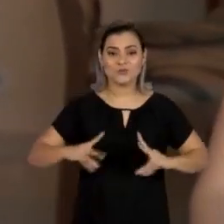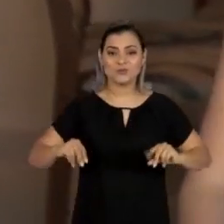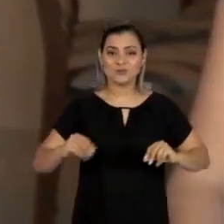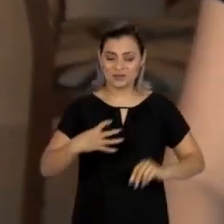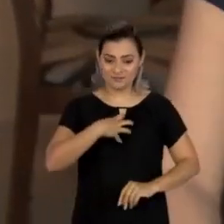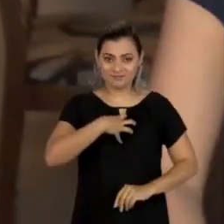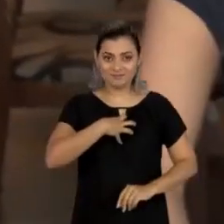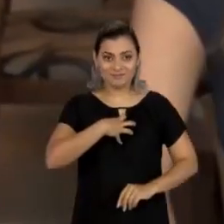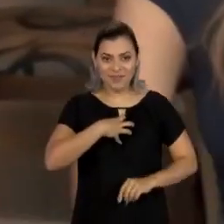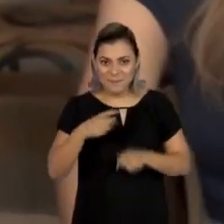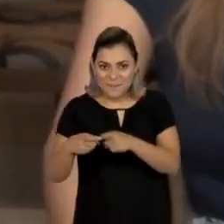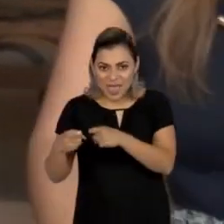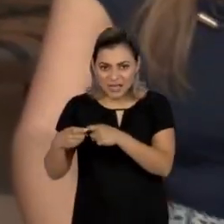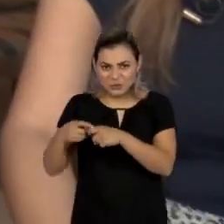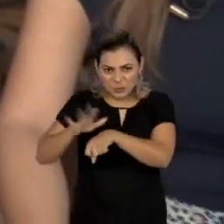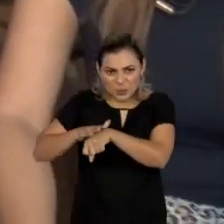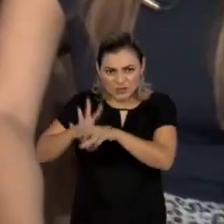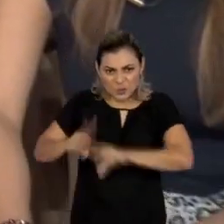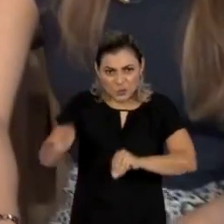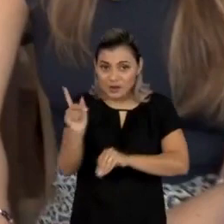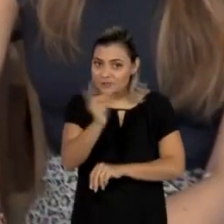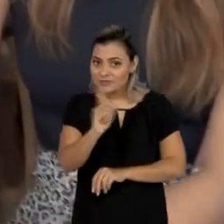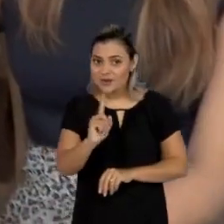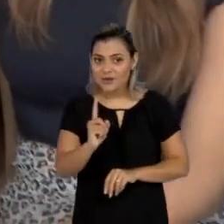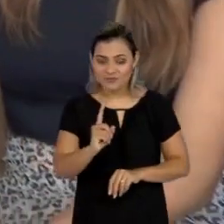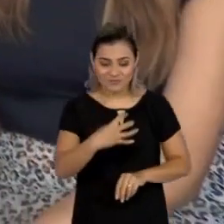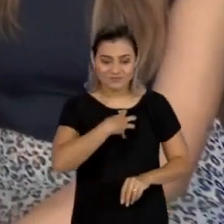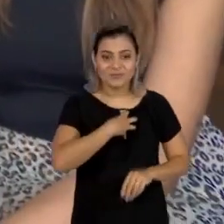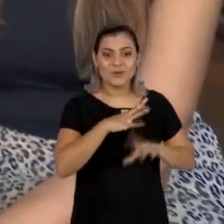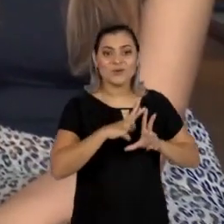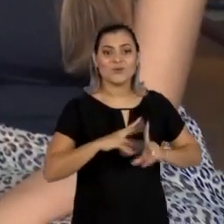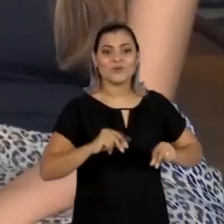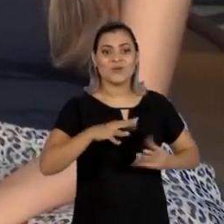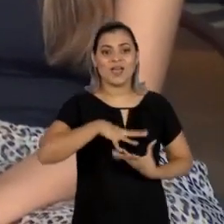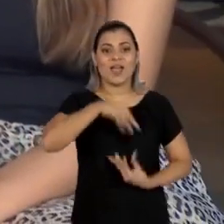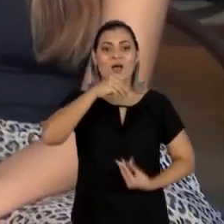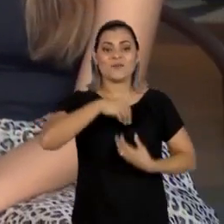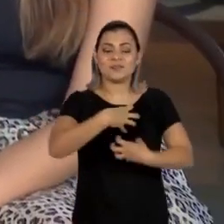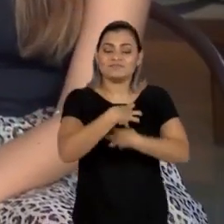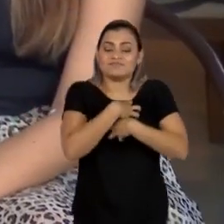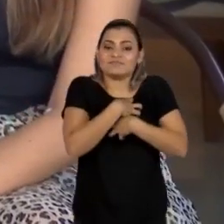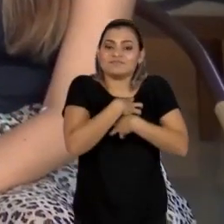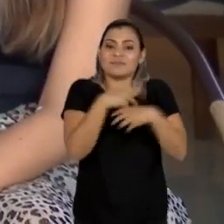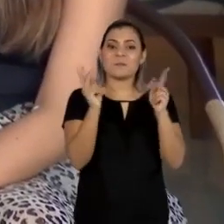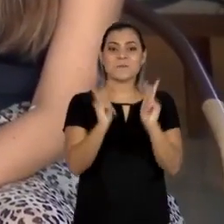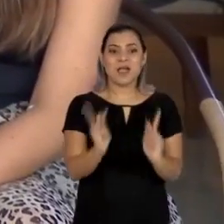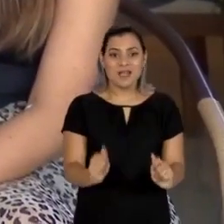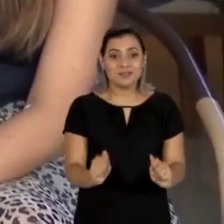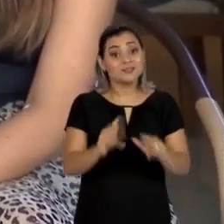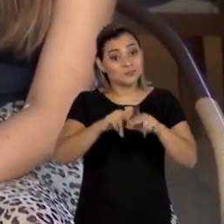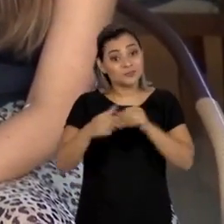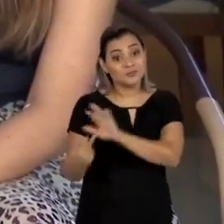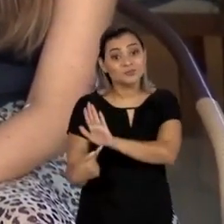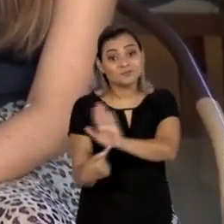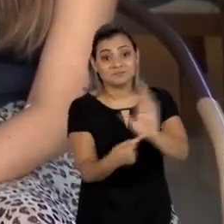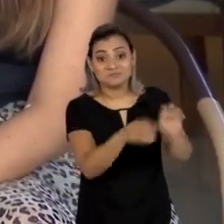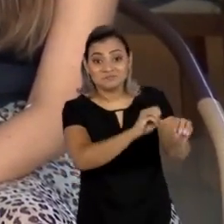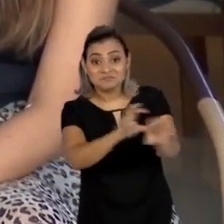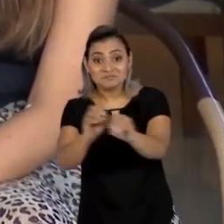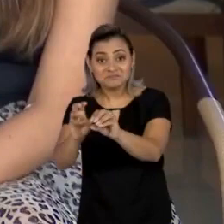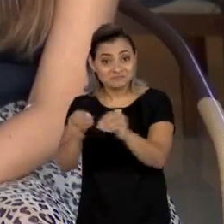não vem dos médicos, que vem de algo muito maior que a Anami está aqui para ensinar para todo